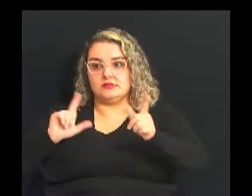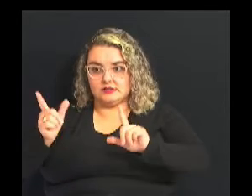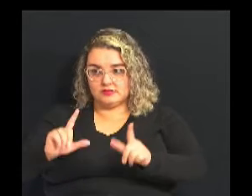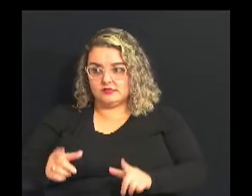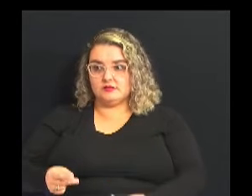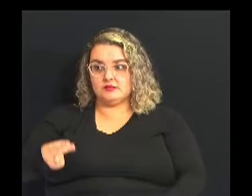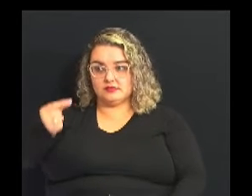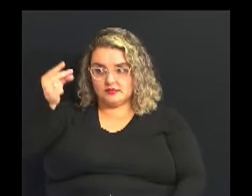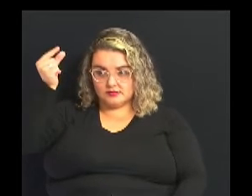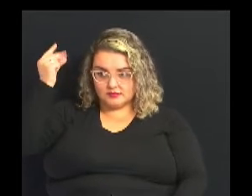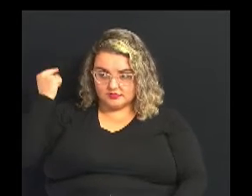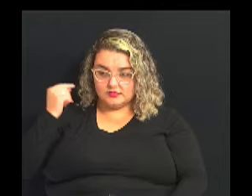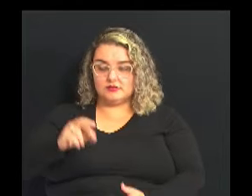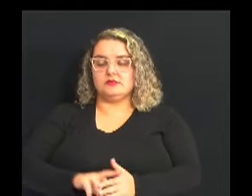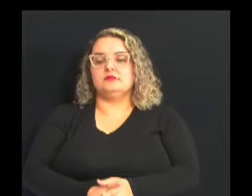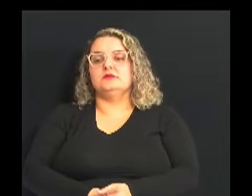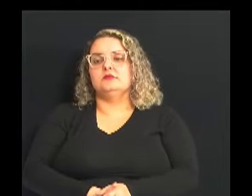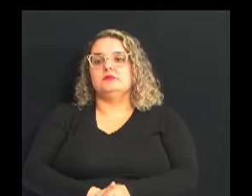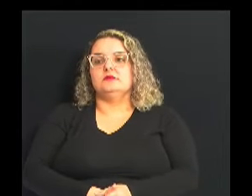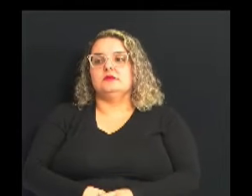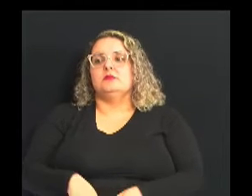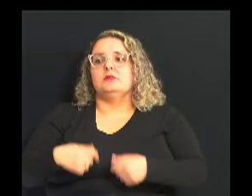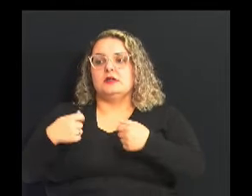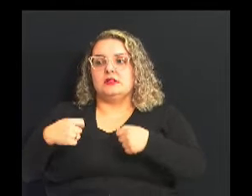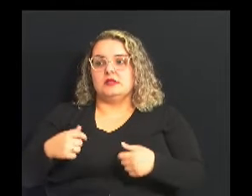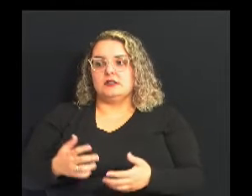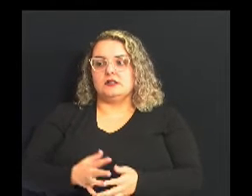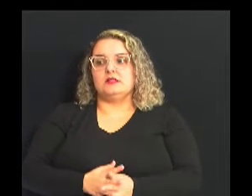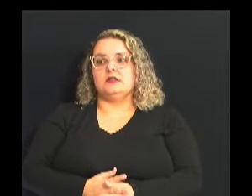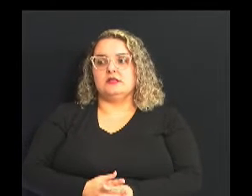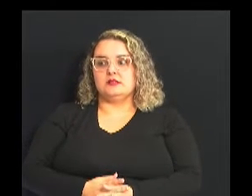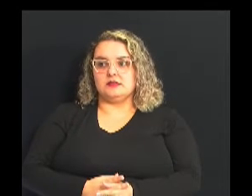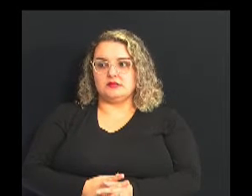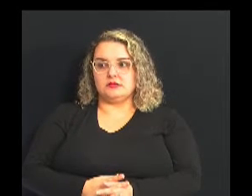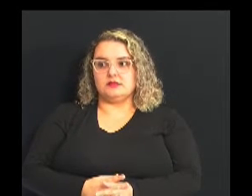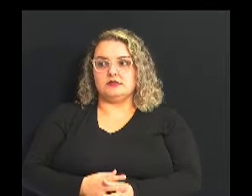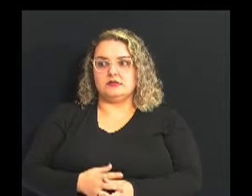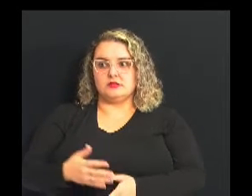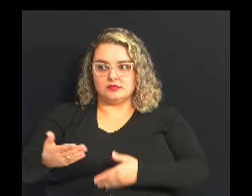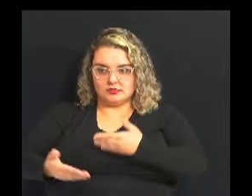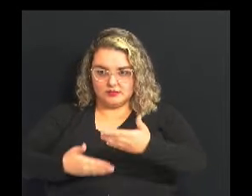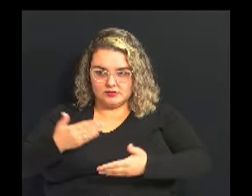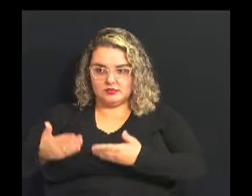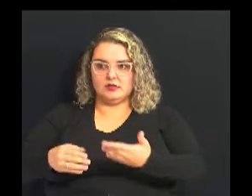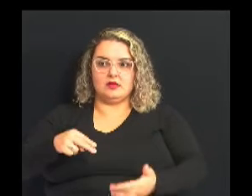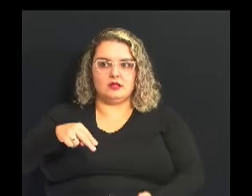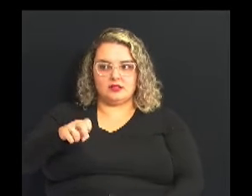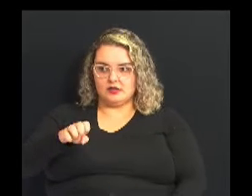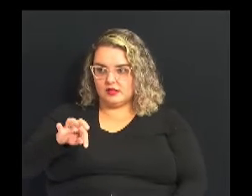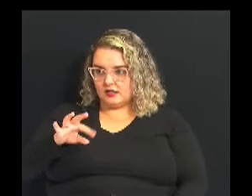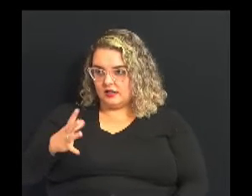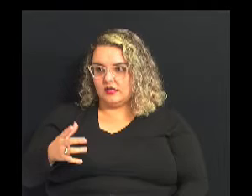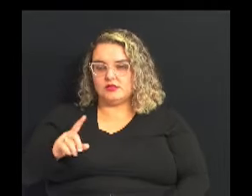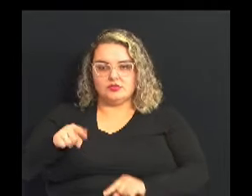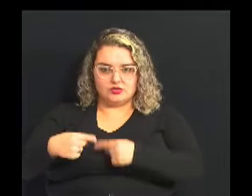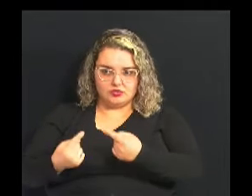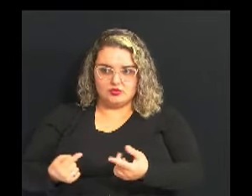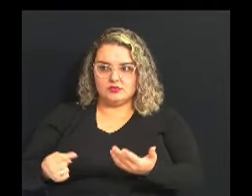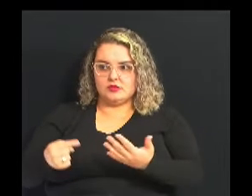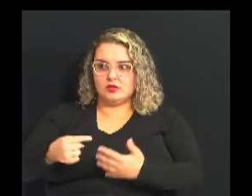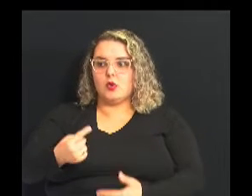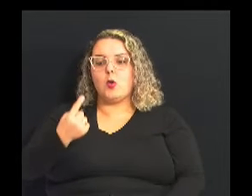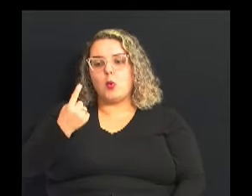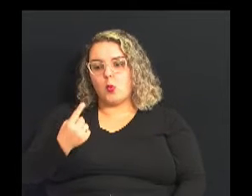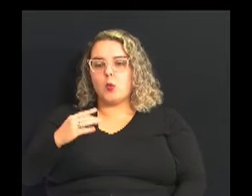então que deveria as TVs, as servidores de TV a cabo, NET, quem quer que seja, deveriam ter um canal